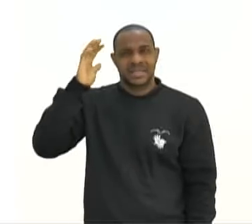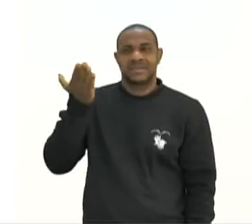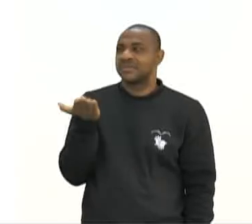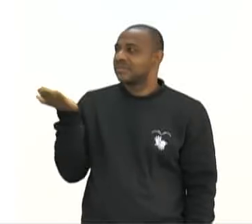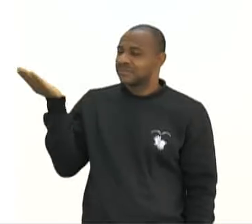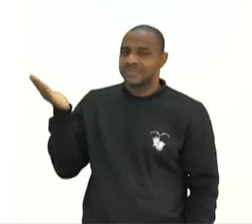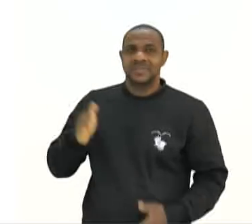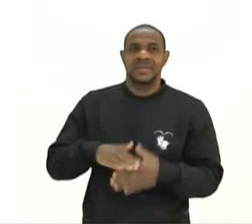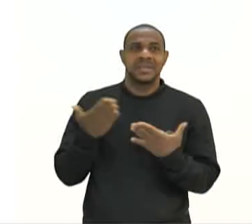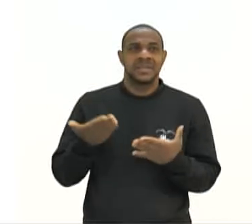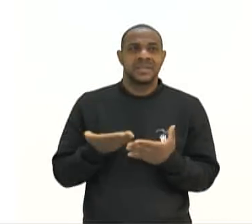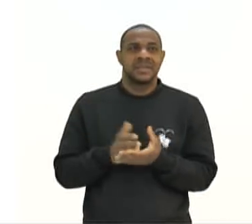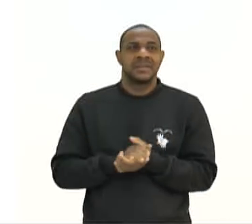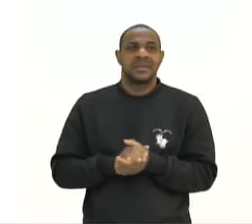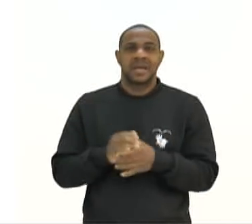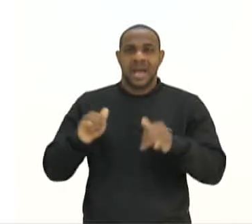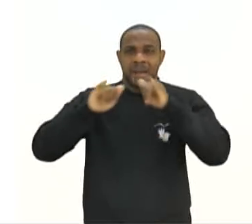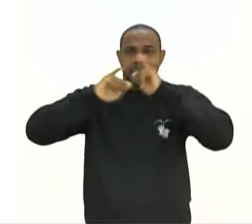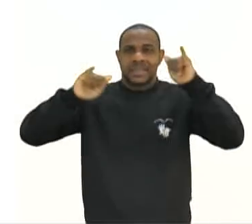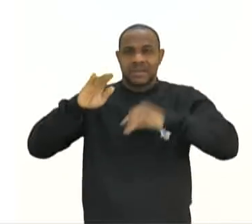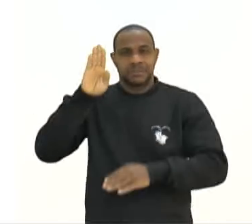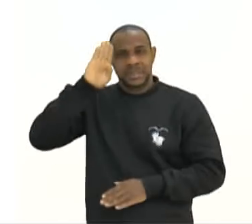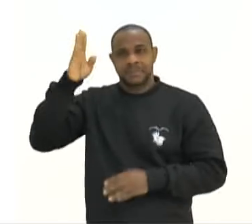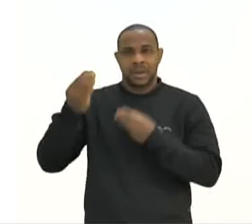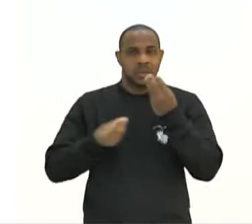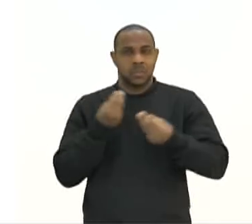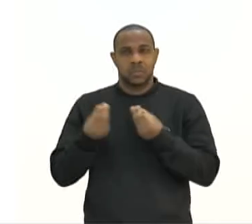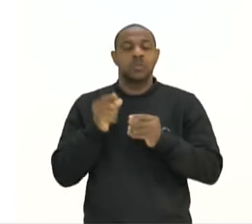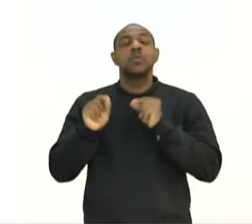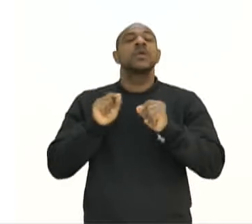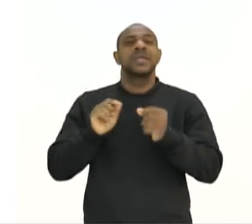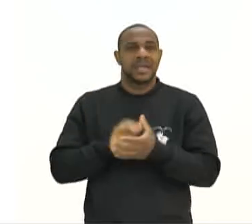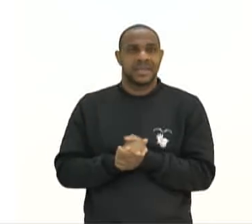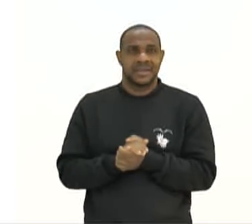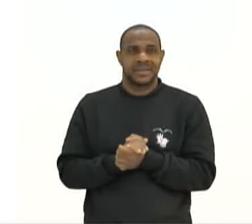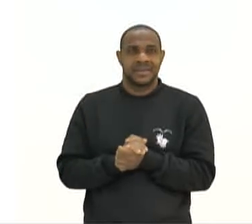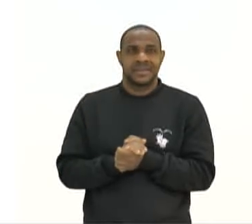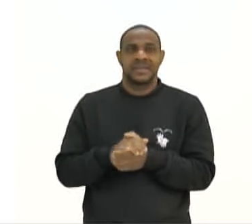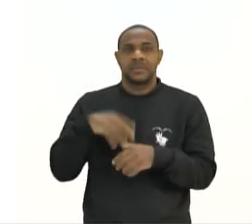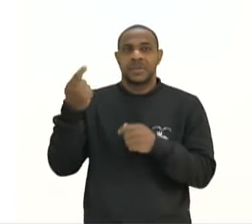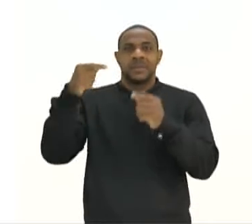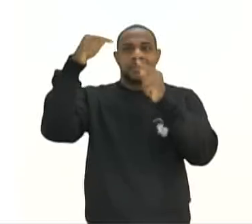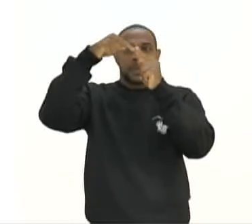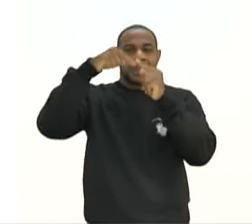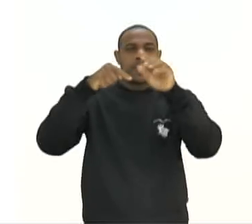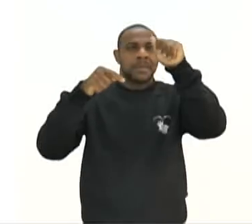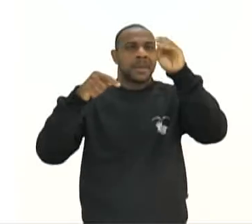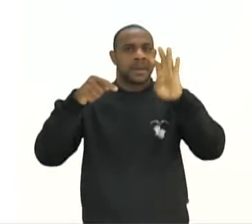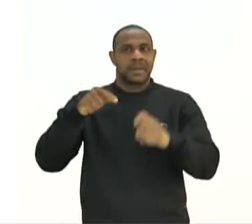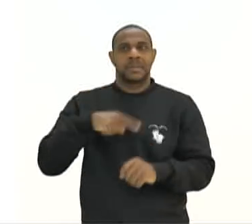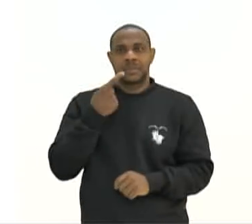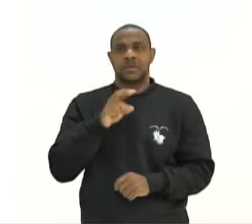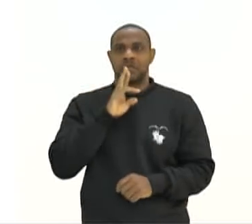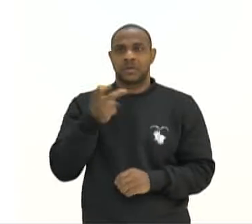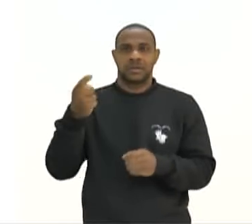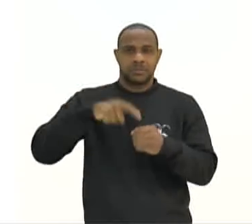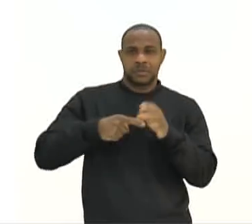King Jr. é... A teacher chegou a falar para vocês. Daqui a pouco vamos verificar.